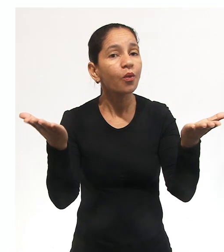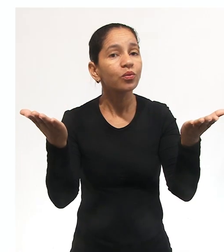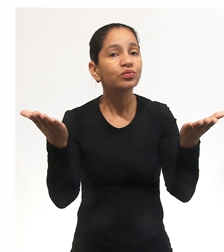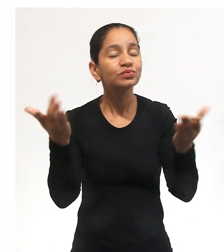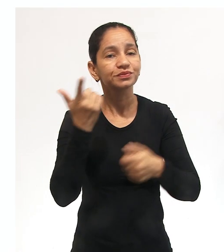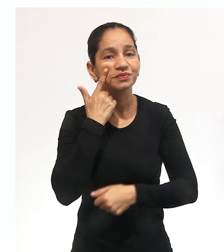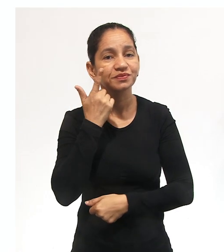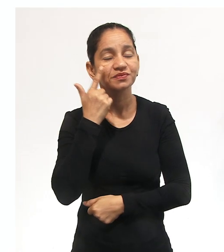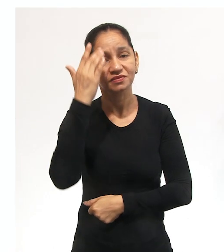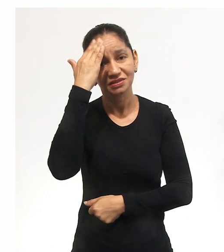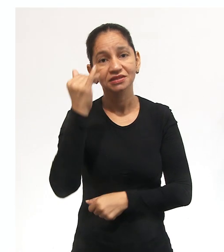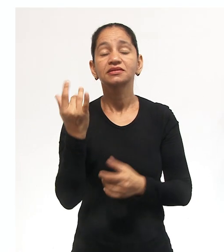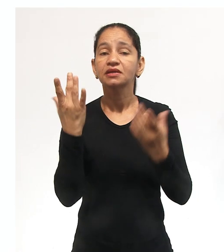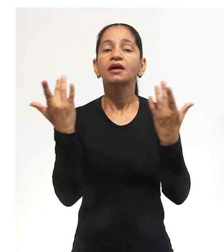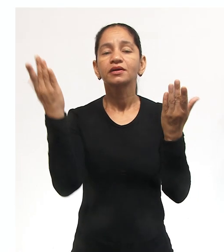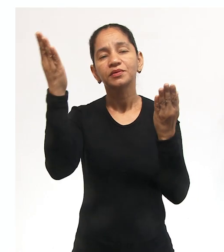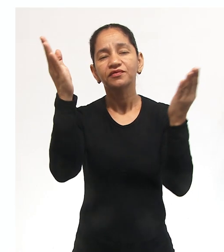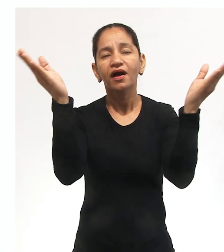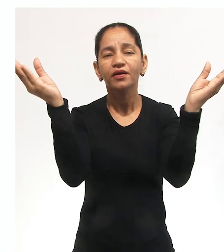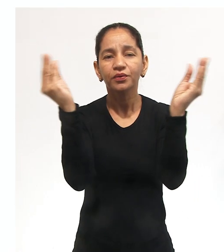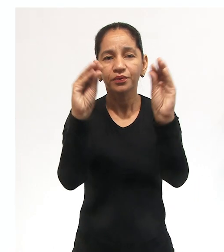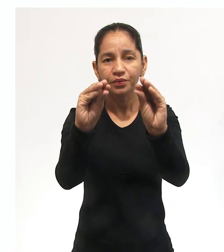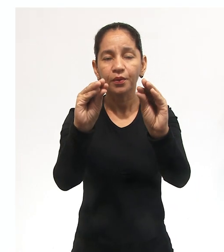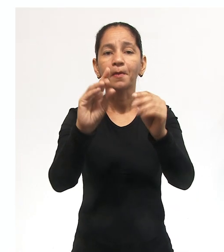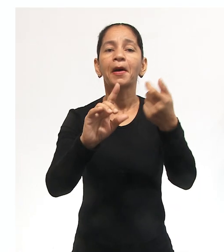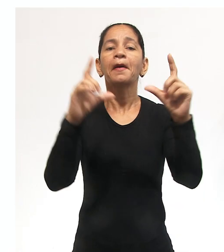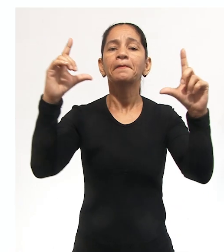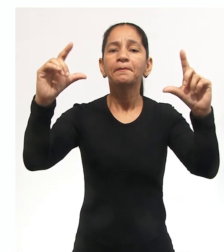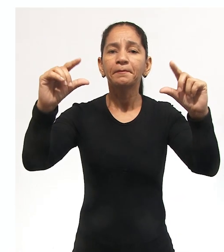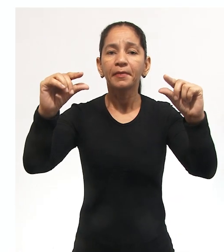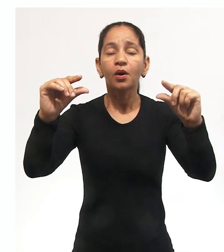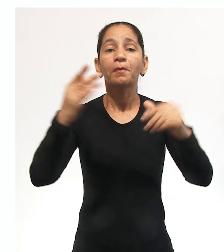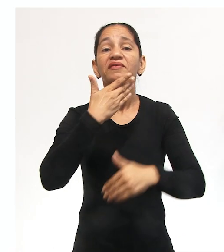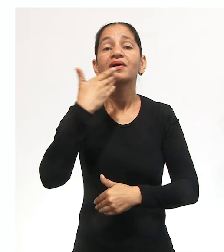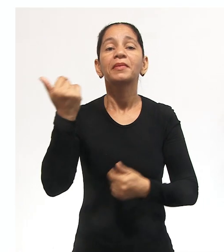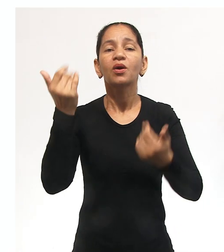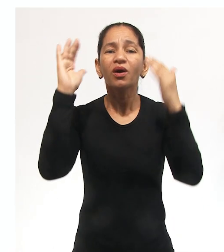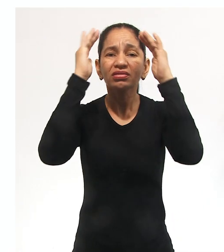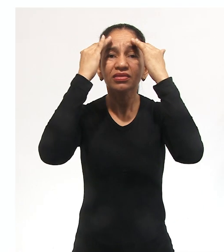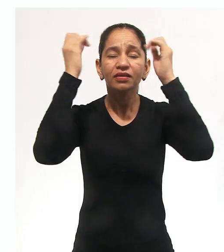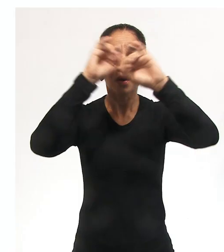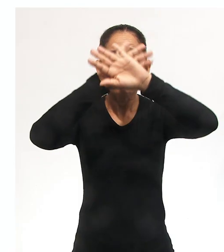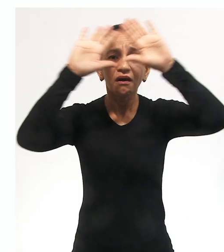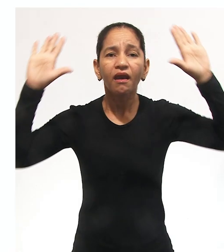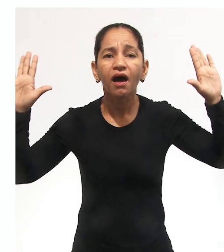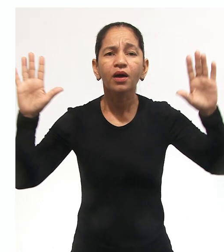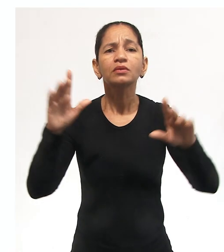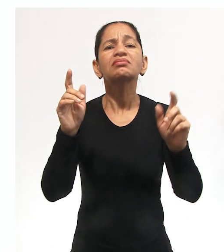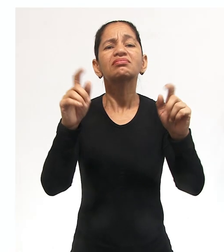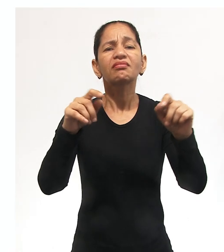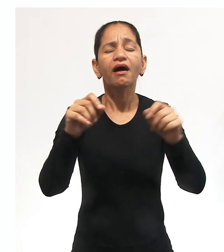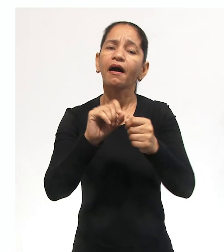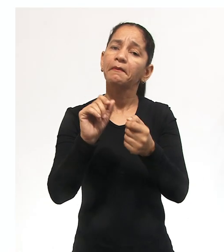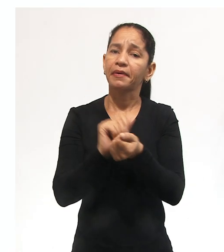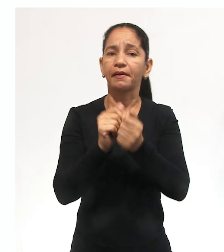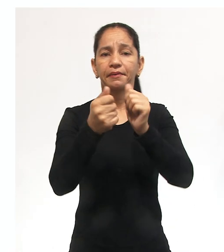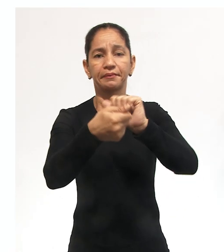Então, a gente sempre deixa para o prazo menor para ficar melhor. Dá para fazer mudando,